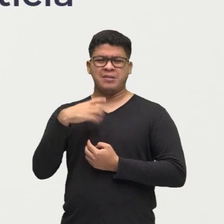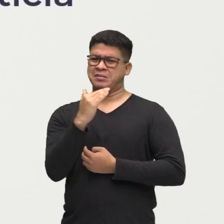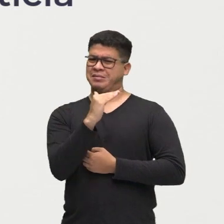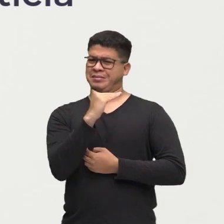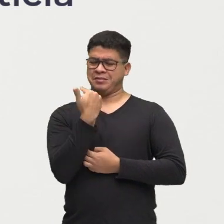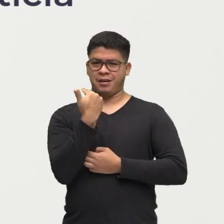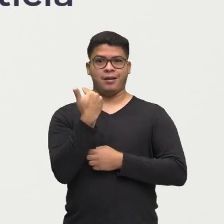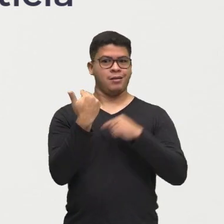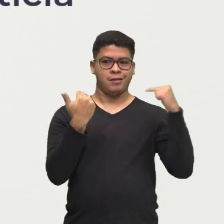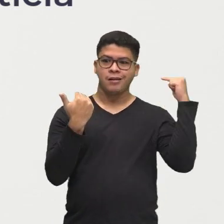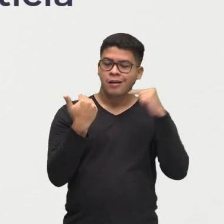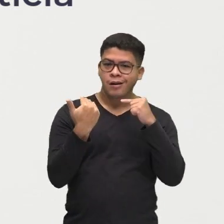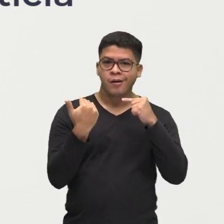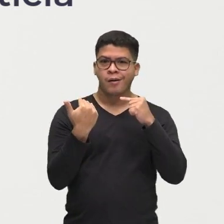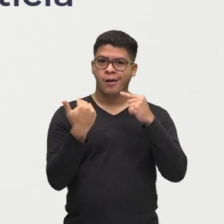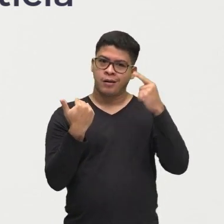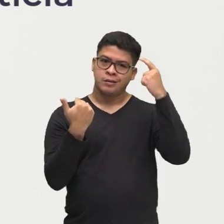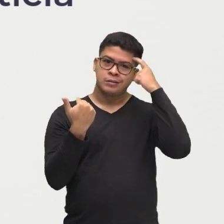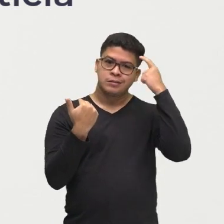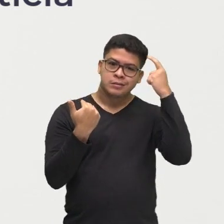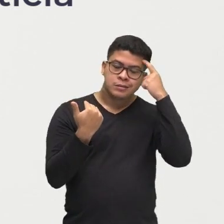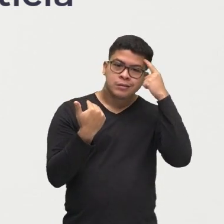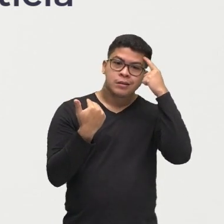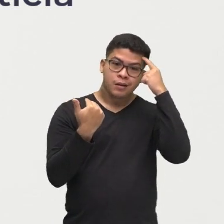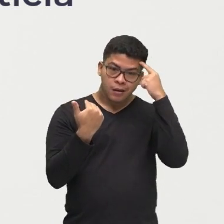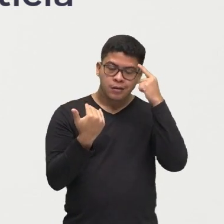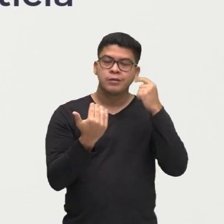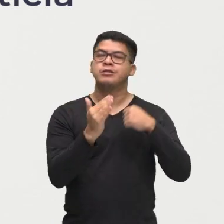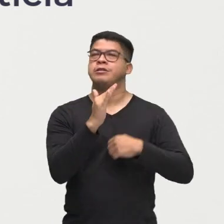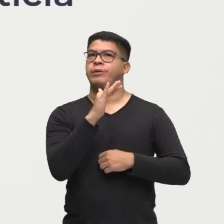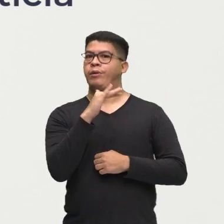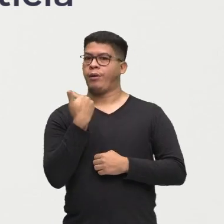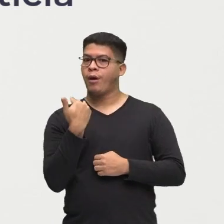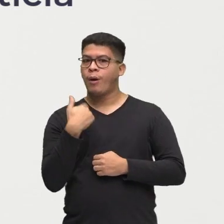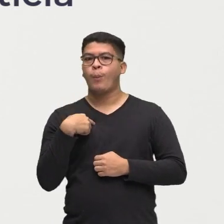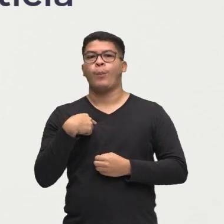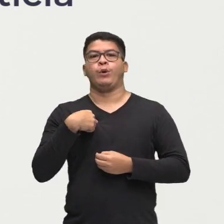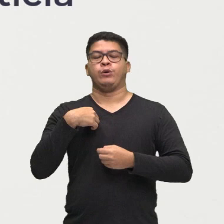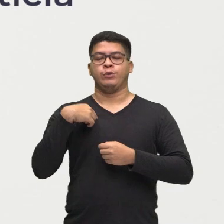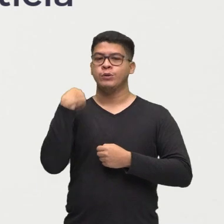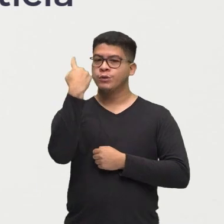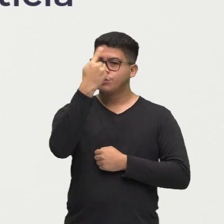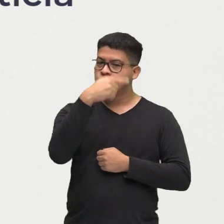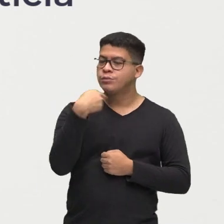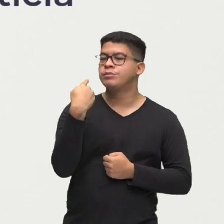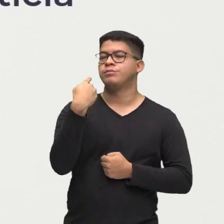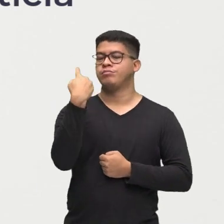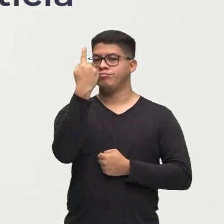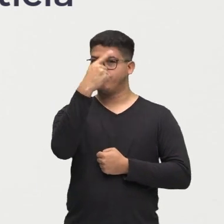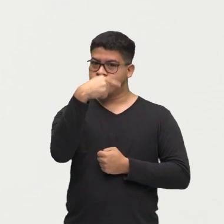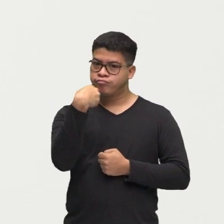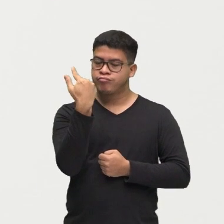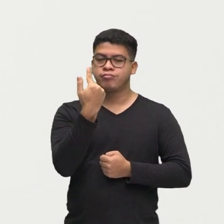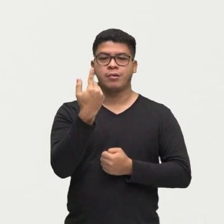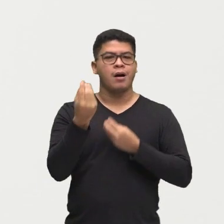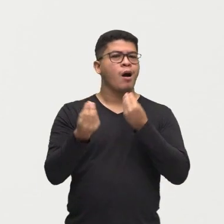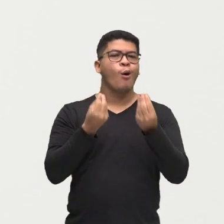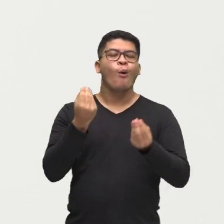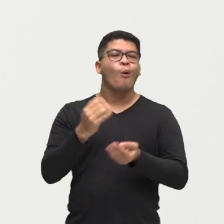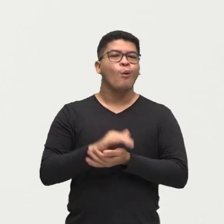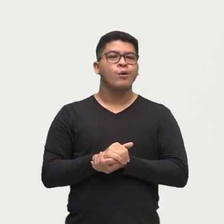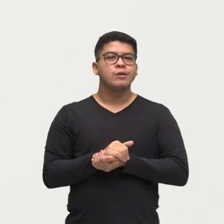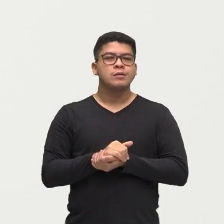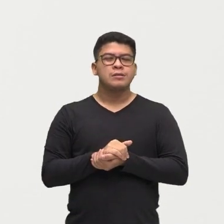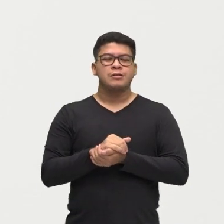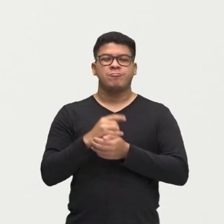morte, olha só, estou morrendo hora a hora. Percebam que eu tenho aqui uma